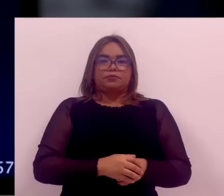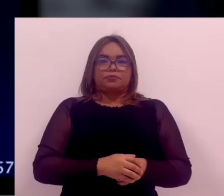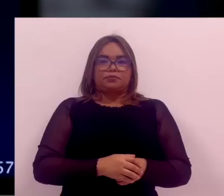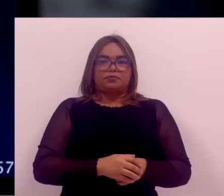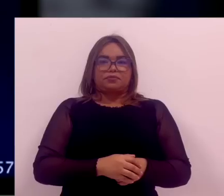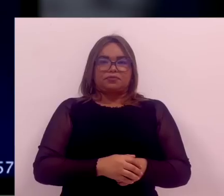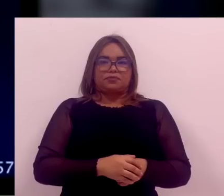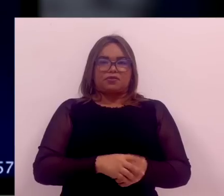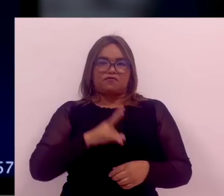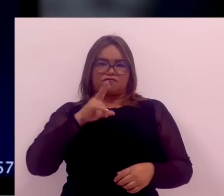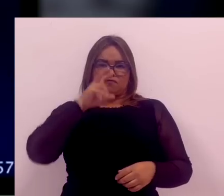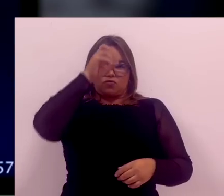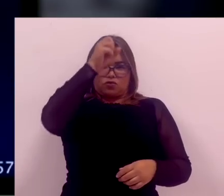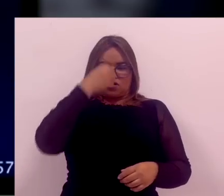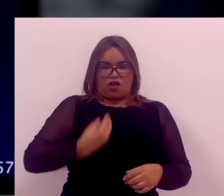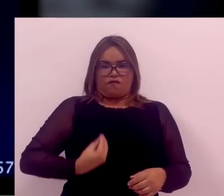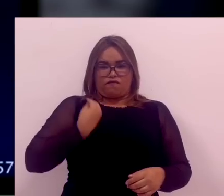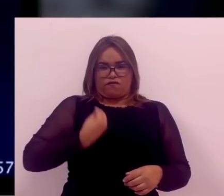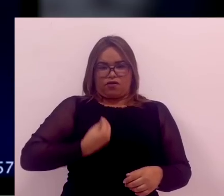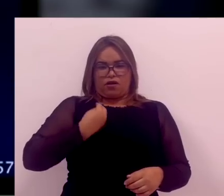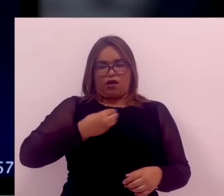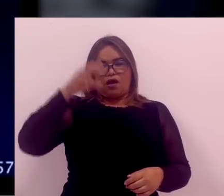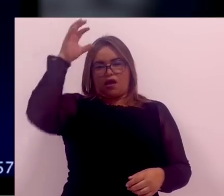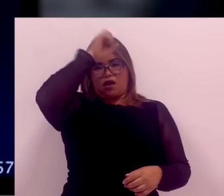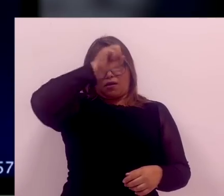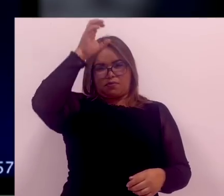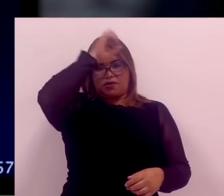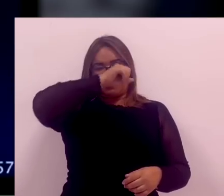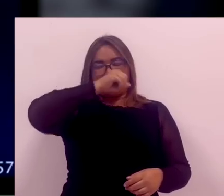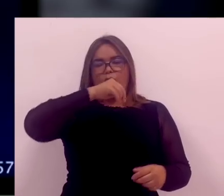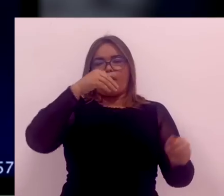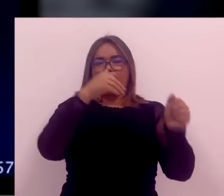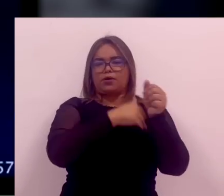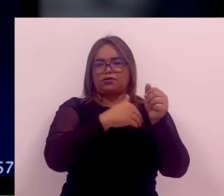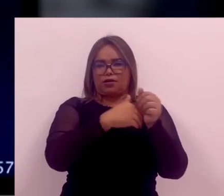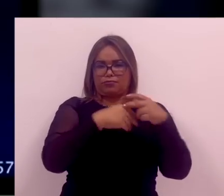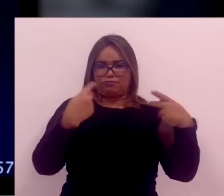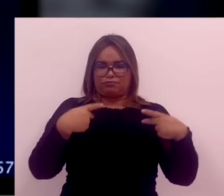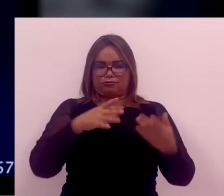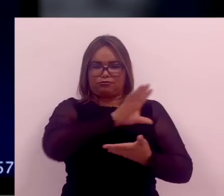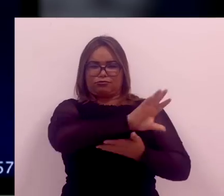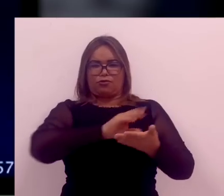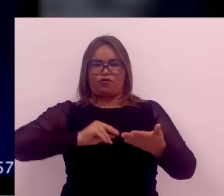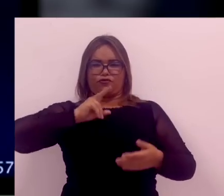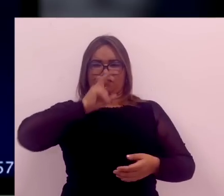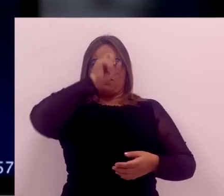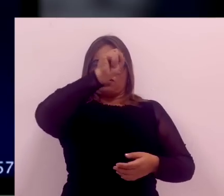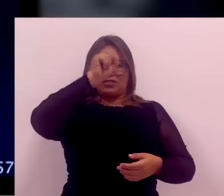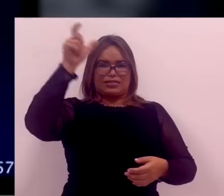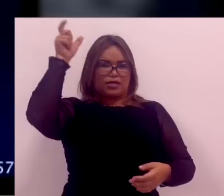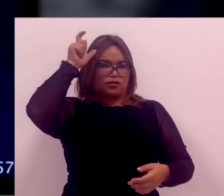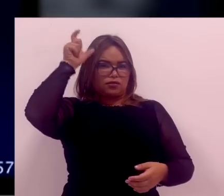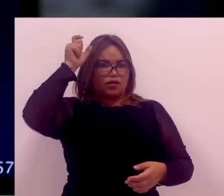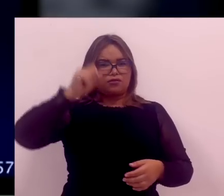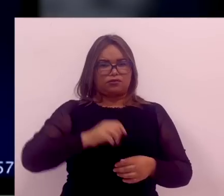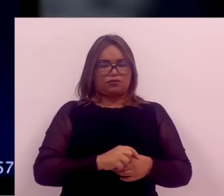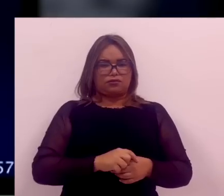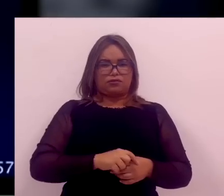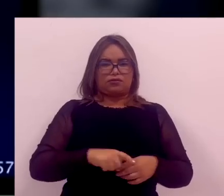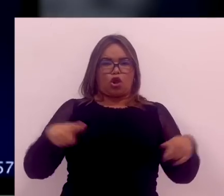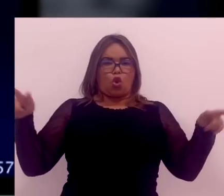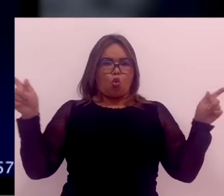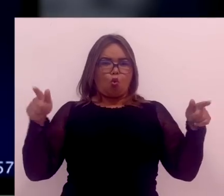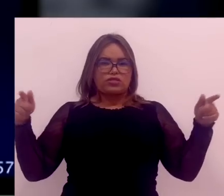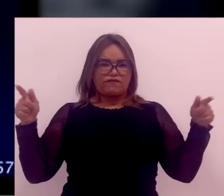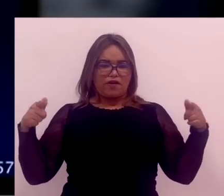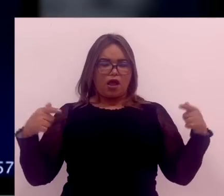Quando o maçom aprende que a chave do guerreiro é a própria aplicação do dínamo da força viva, ele aprendeu o mistério da sua arte. As